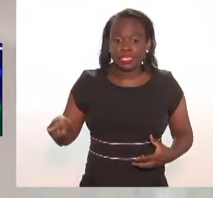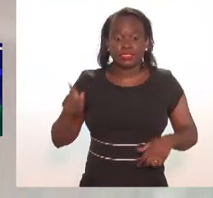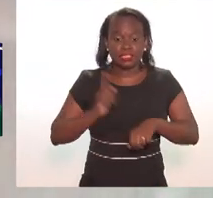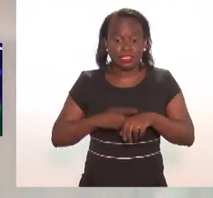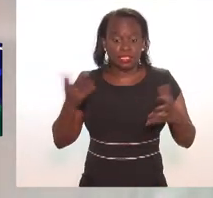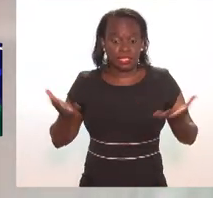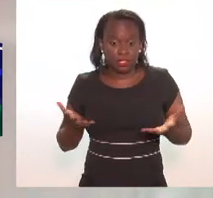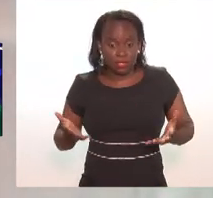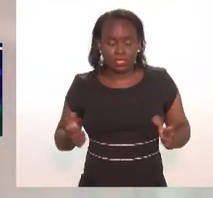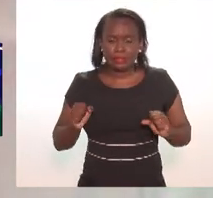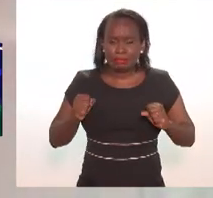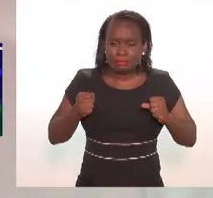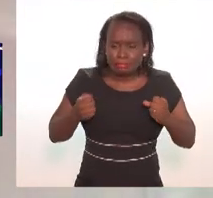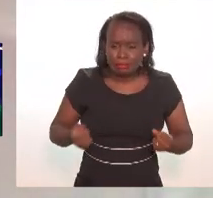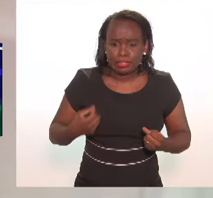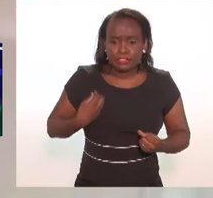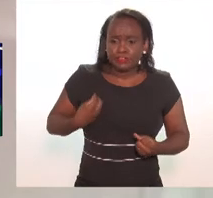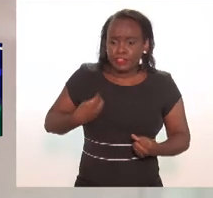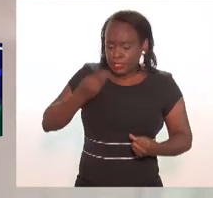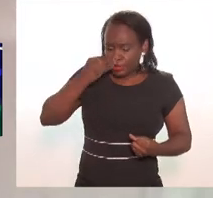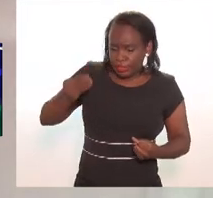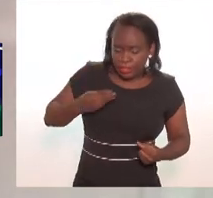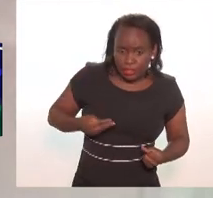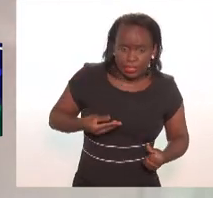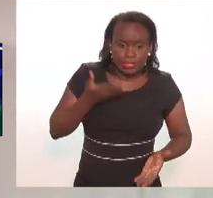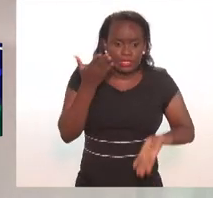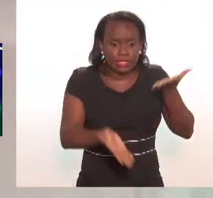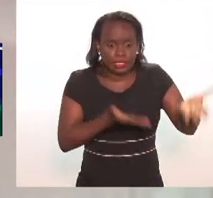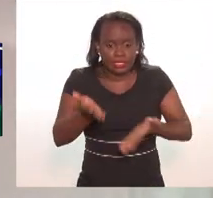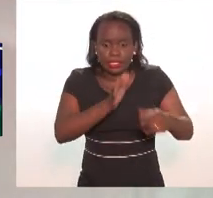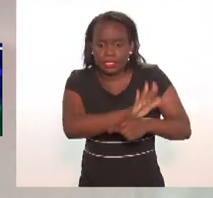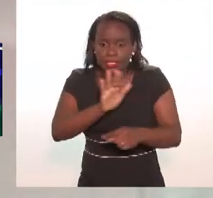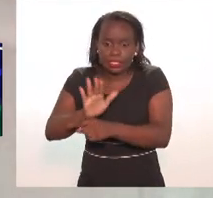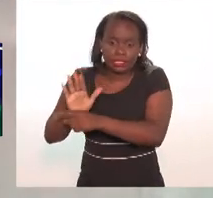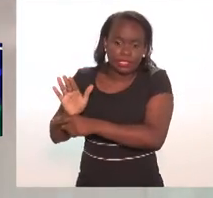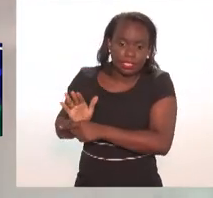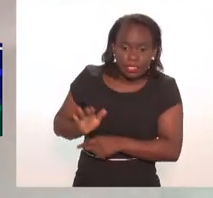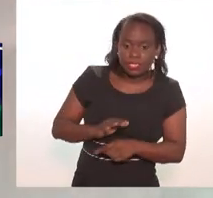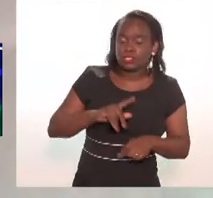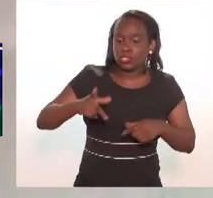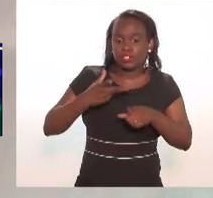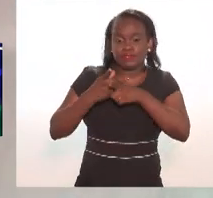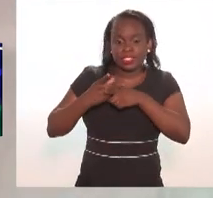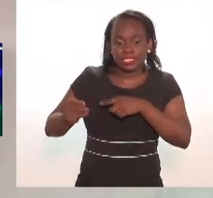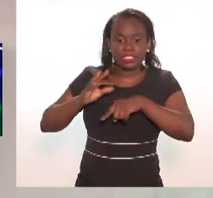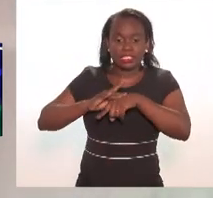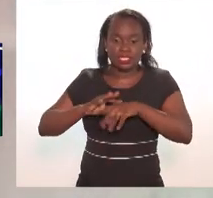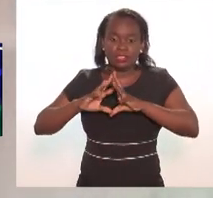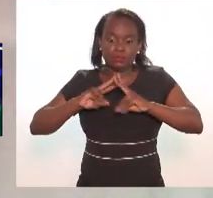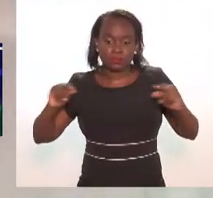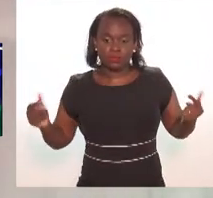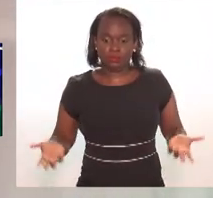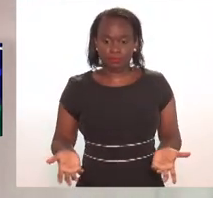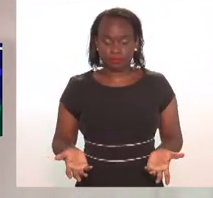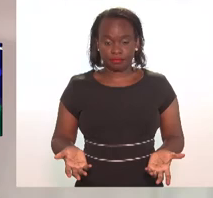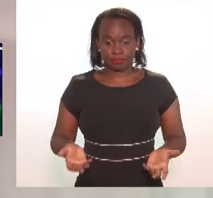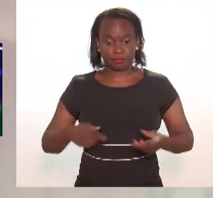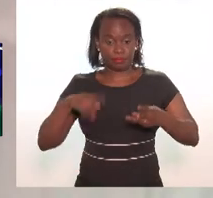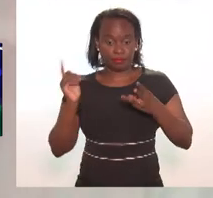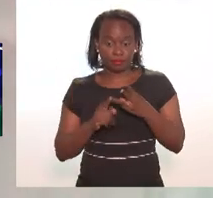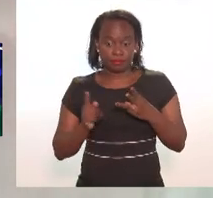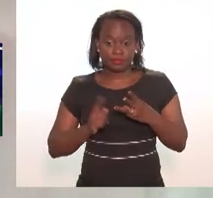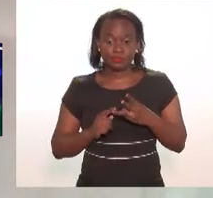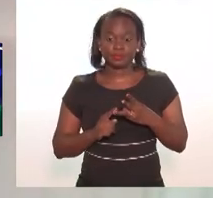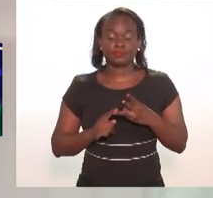momento, dando a sua vida para que a gente possa realmente superar esse momento difícil.